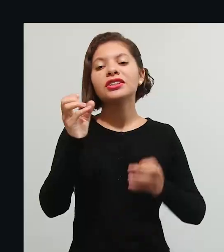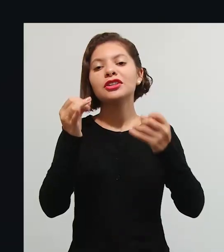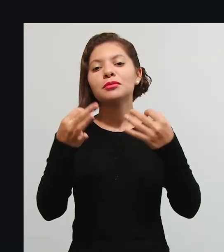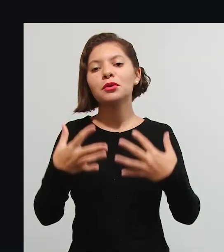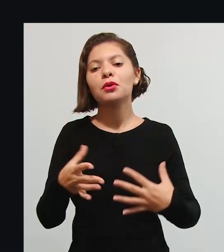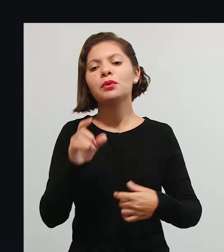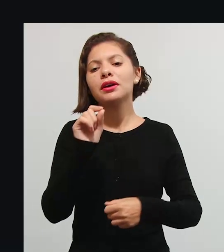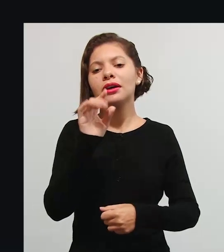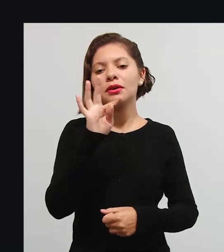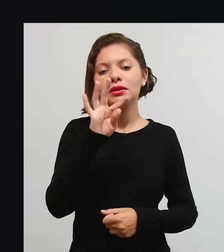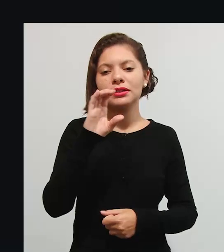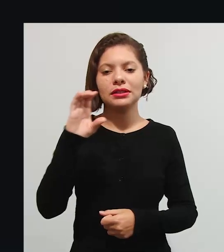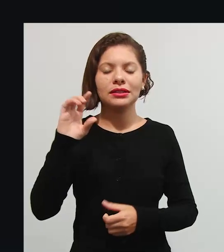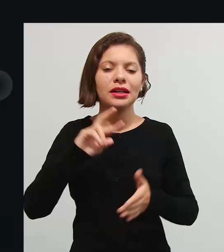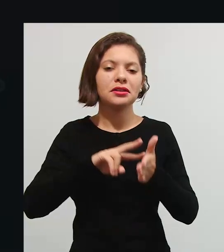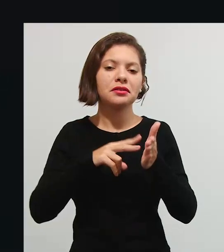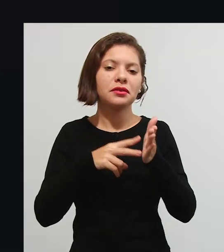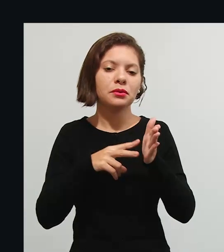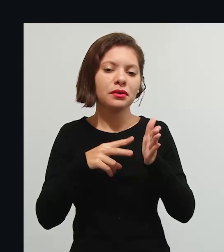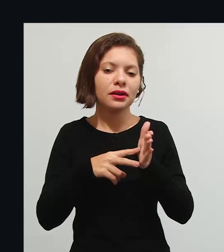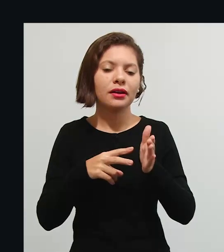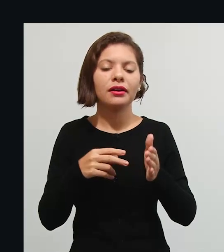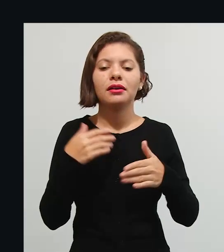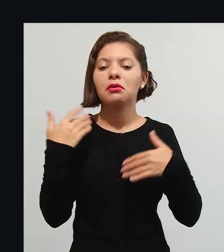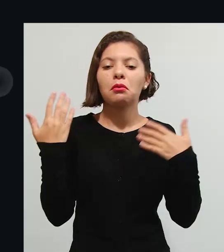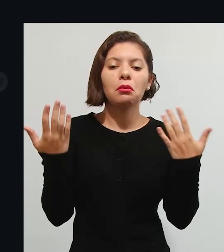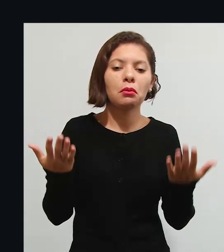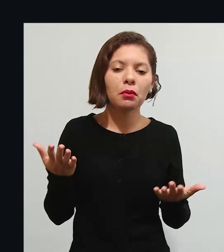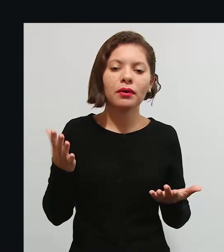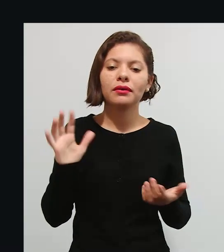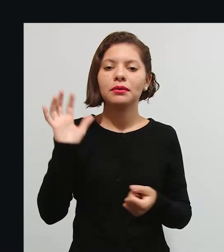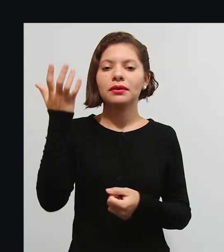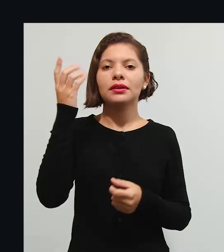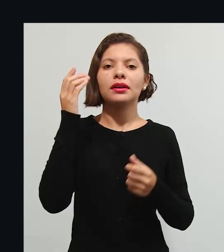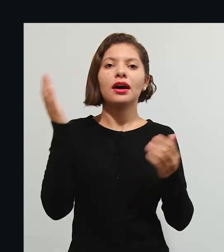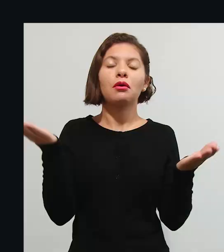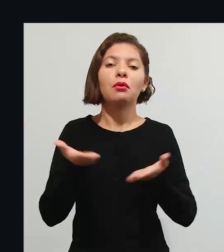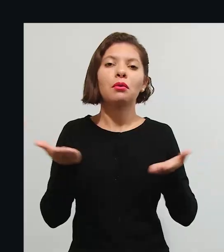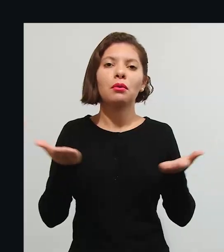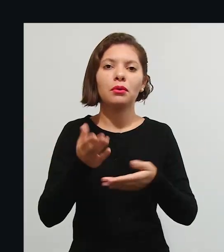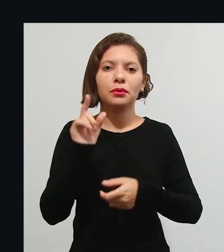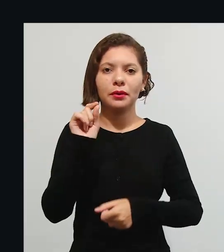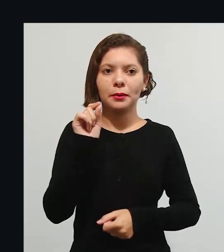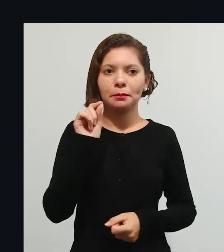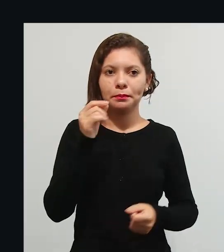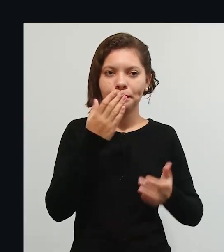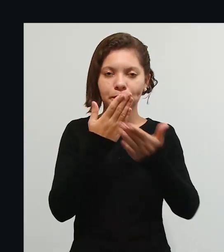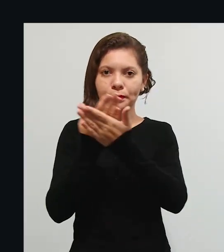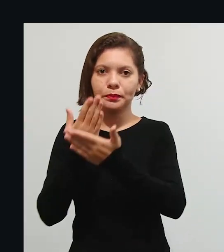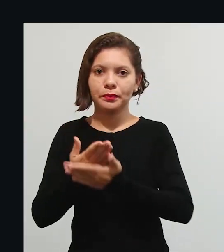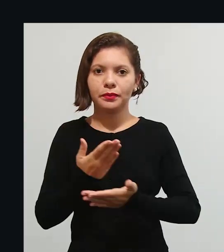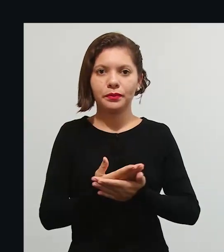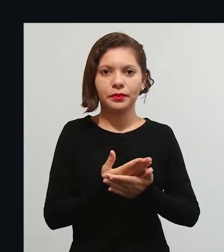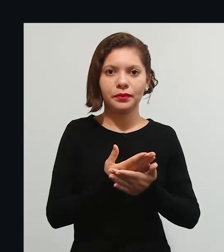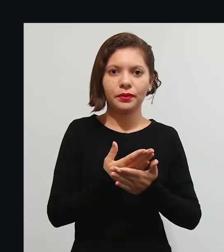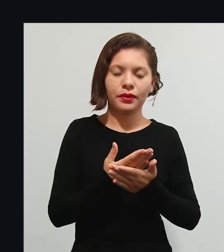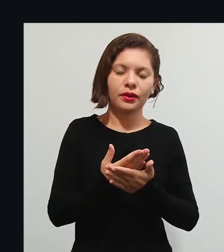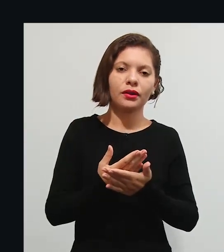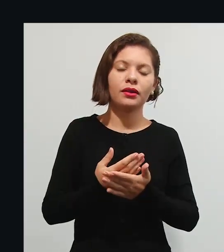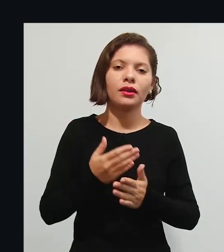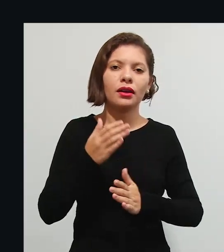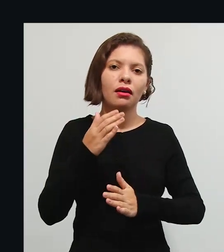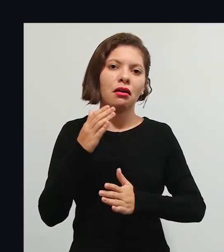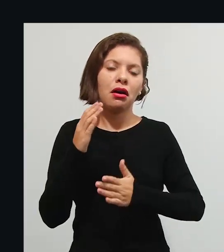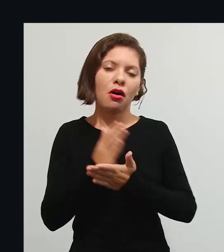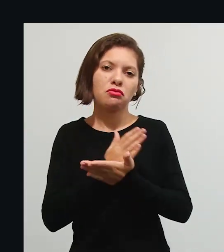que é o TCC, quando que acontece o TCC, e agora a gente vai ver alguns elementos, né, que